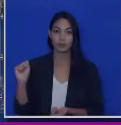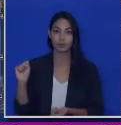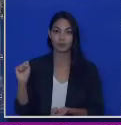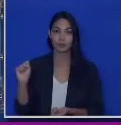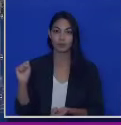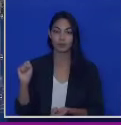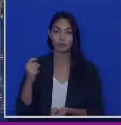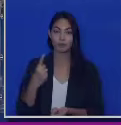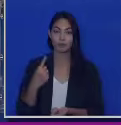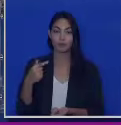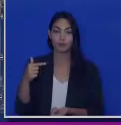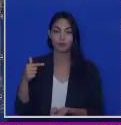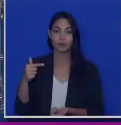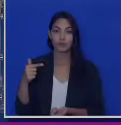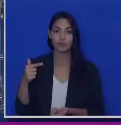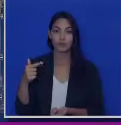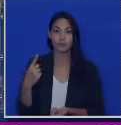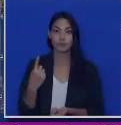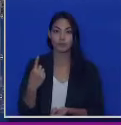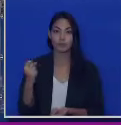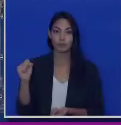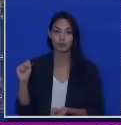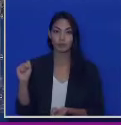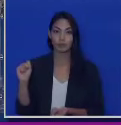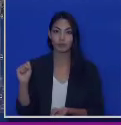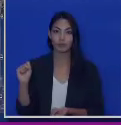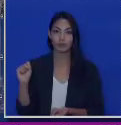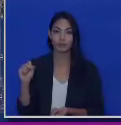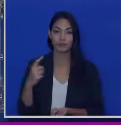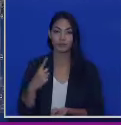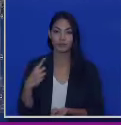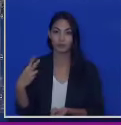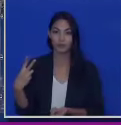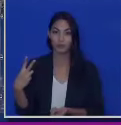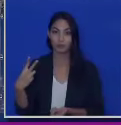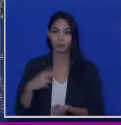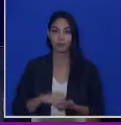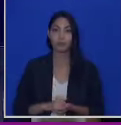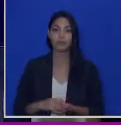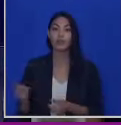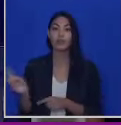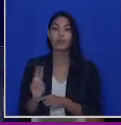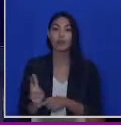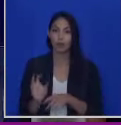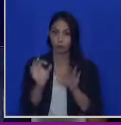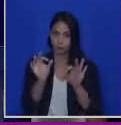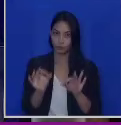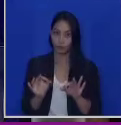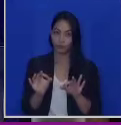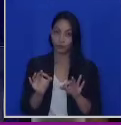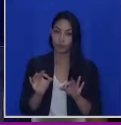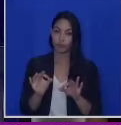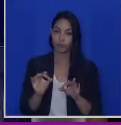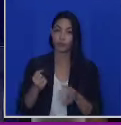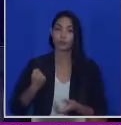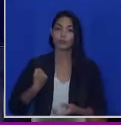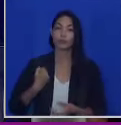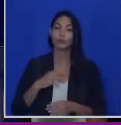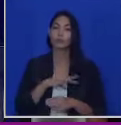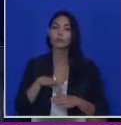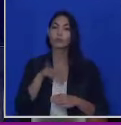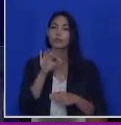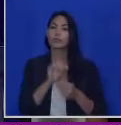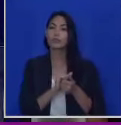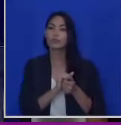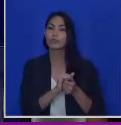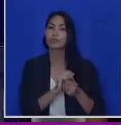08, 17, 18 e 12. Os auditores confirmam as bolas sorteadas?